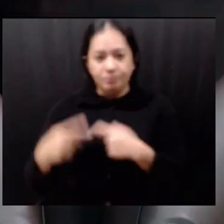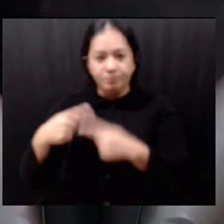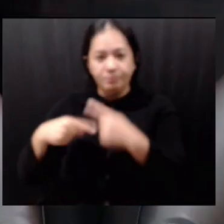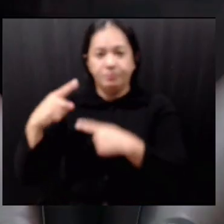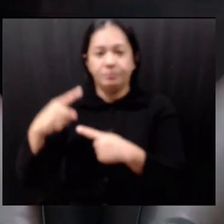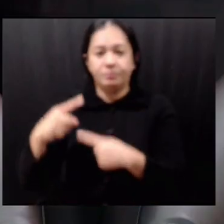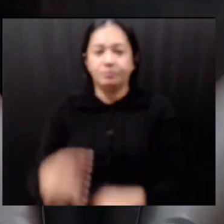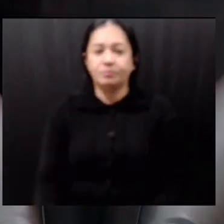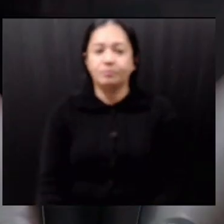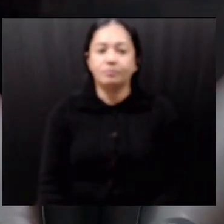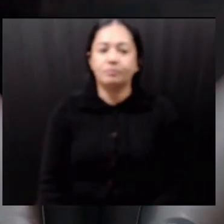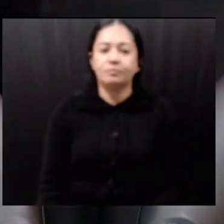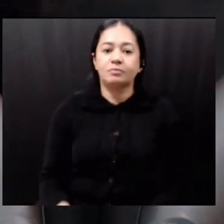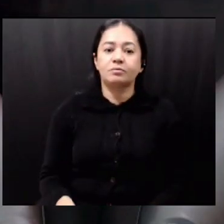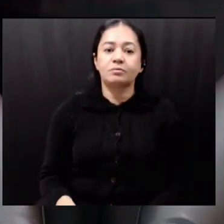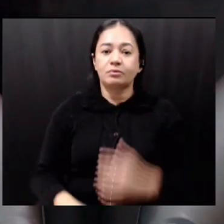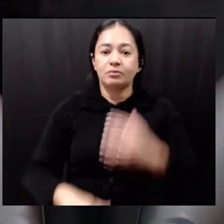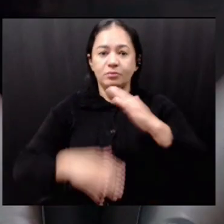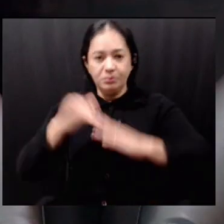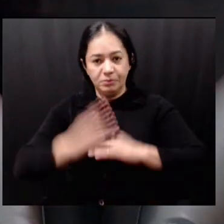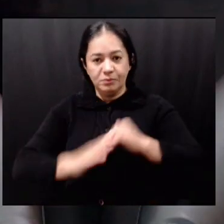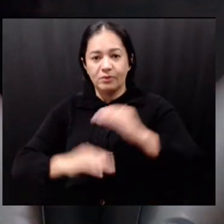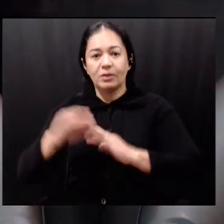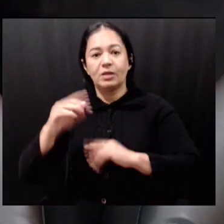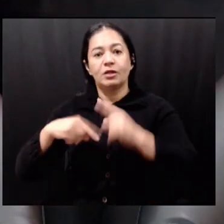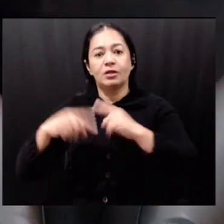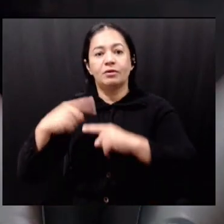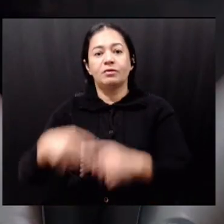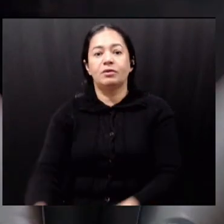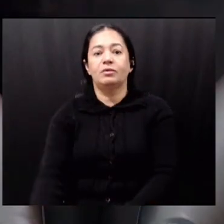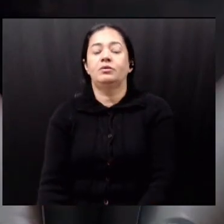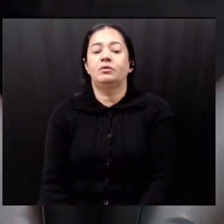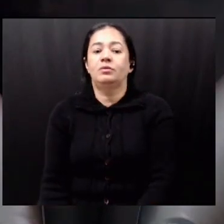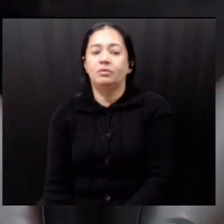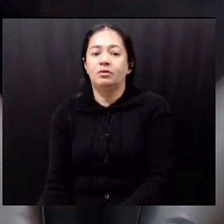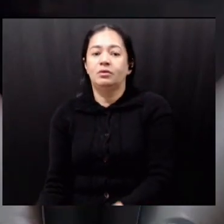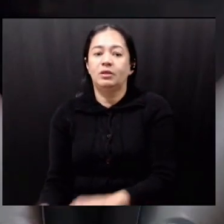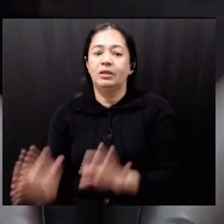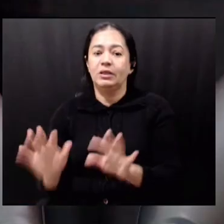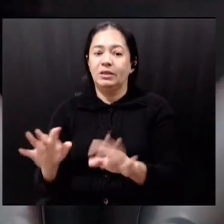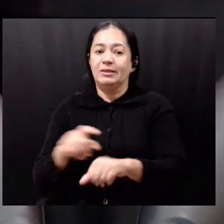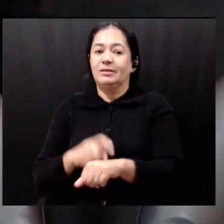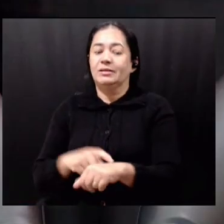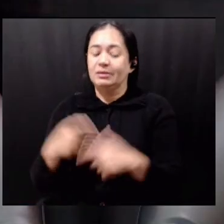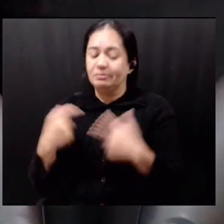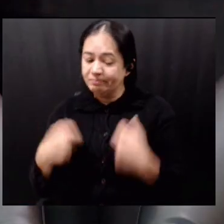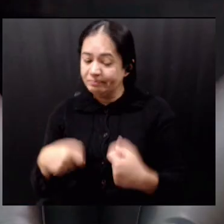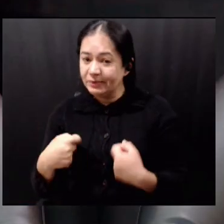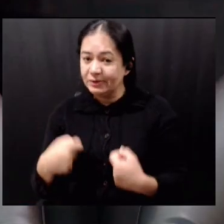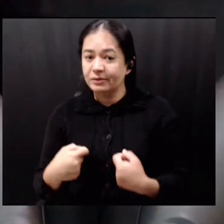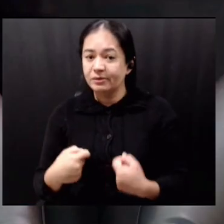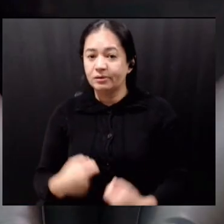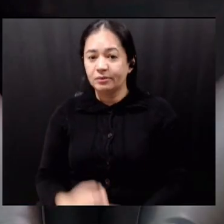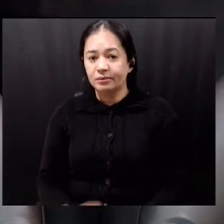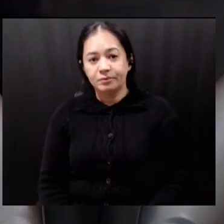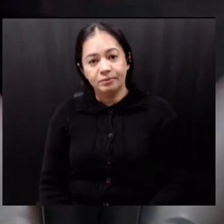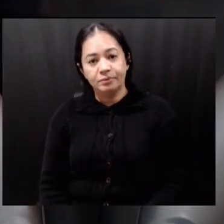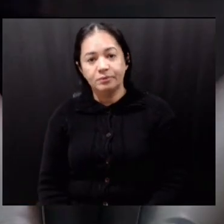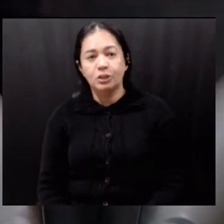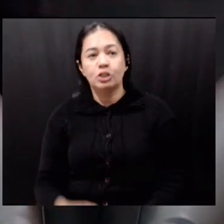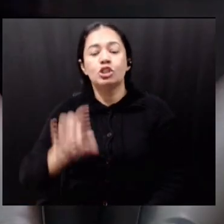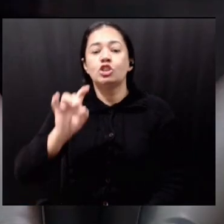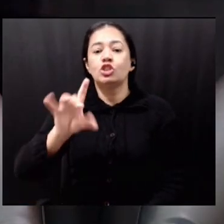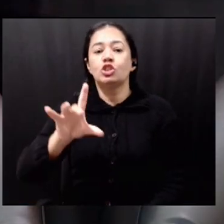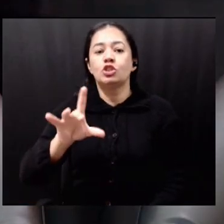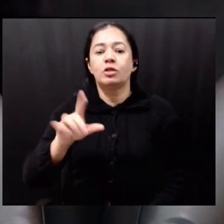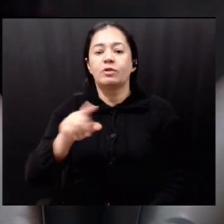mais habilidades para essa criança. Então, esse tempo, ele é necessário, né? Não é só uma questão que você está fazendo